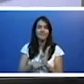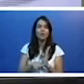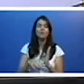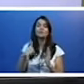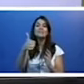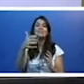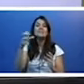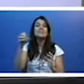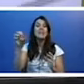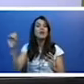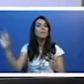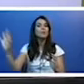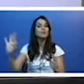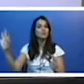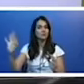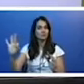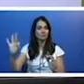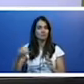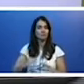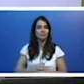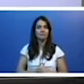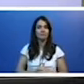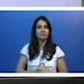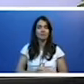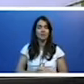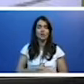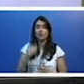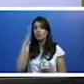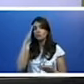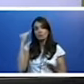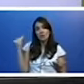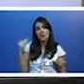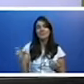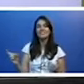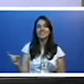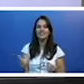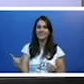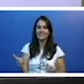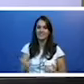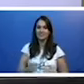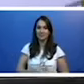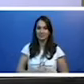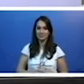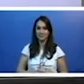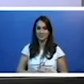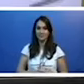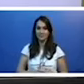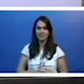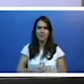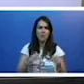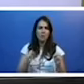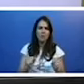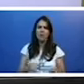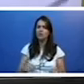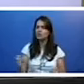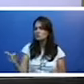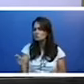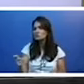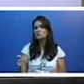100%, ok? Daí, como eu não sei quantas são, a gente pode usar qualquer letra